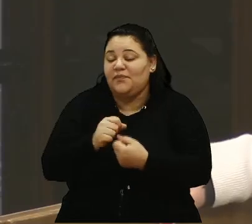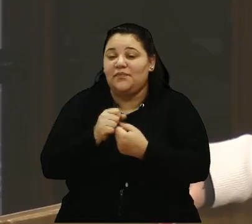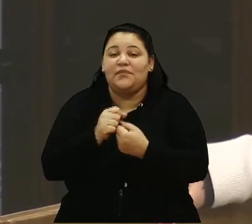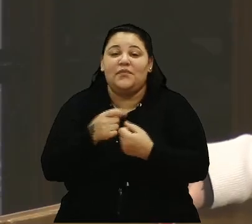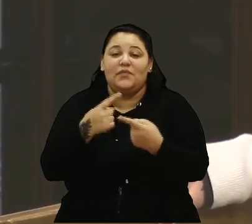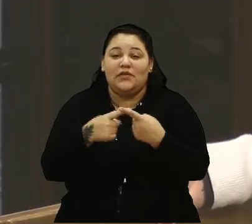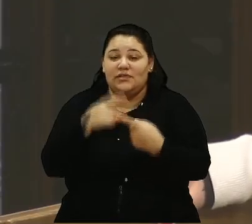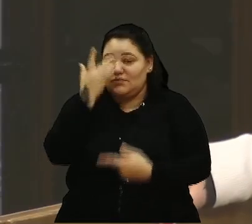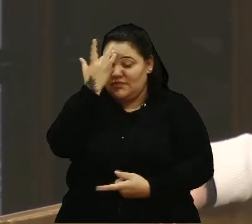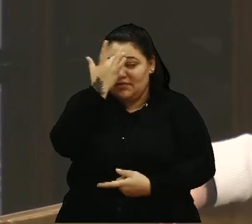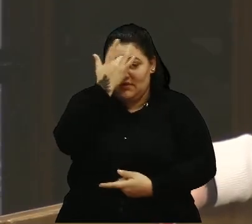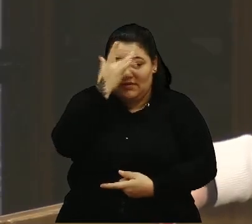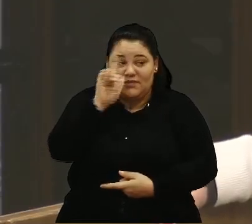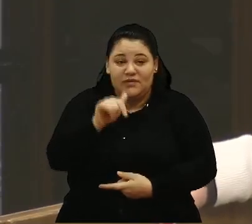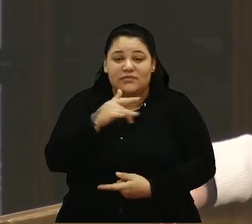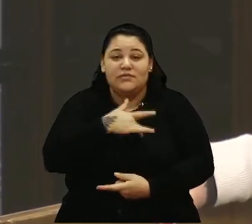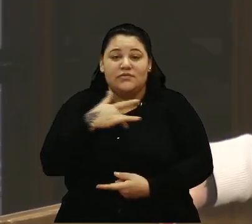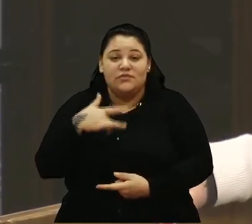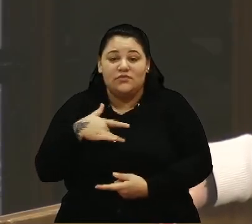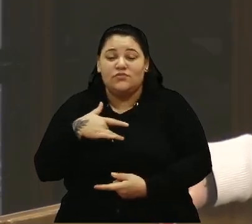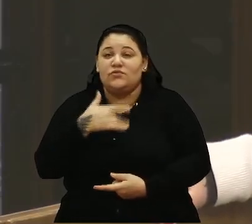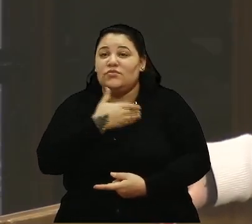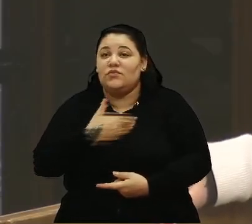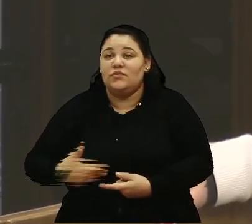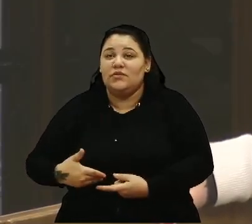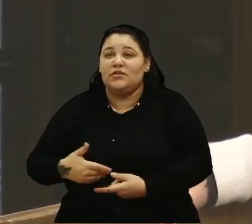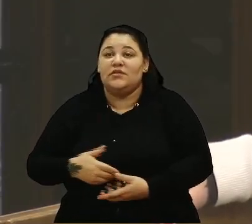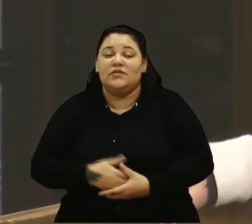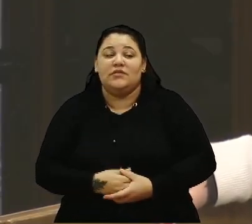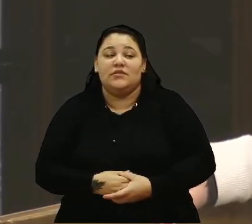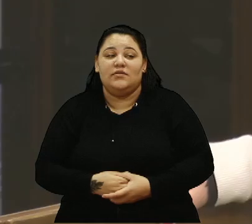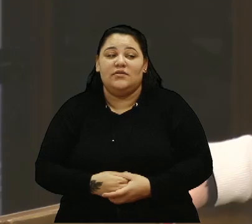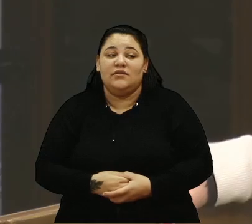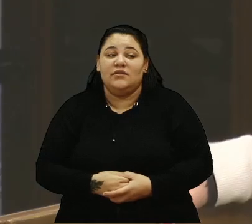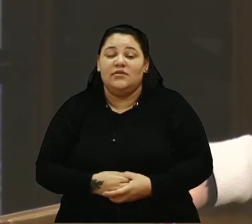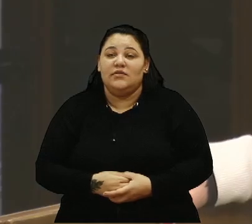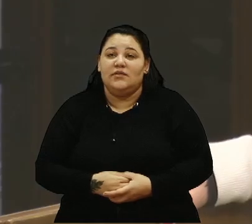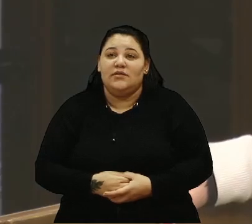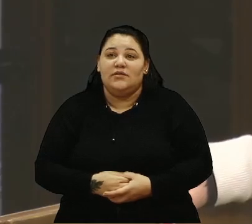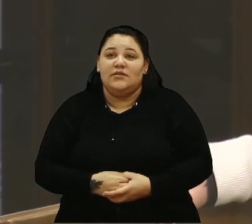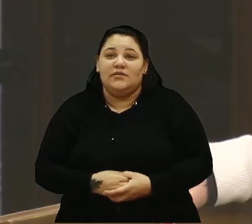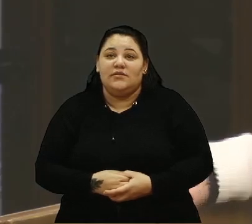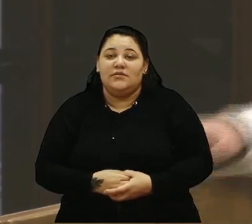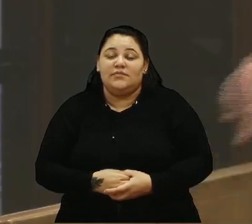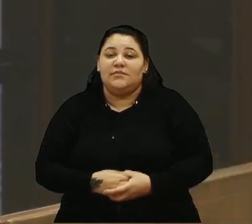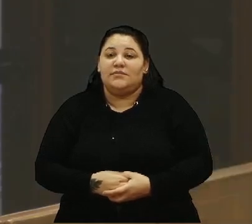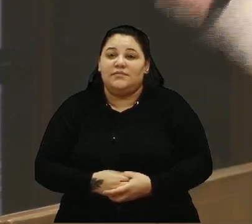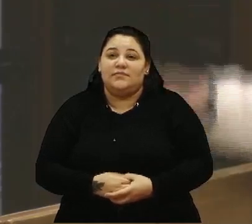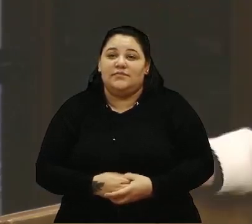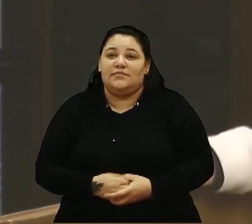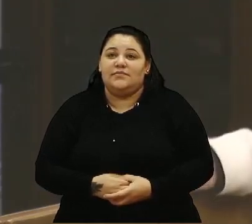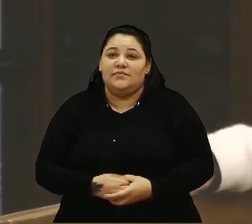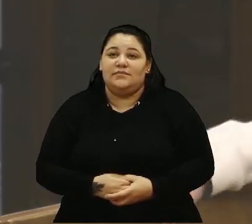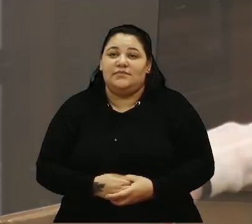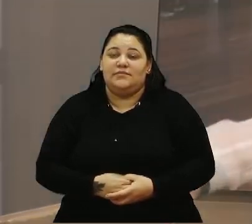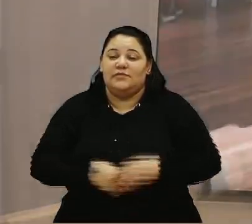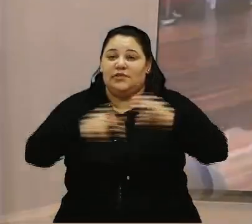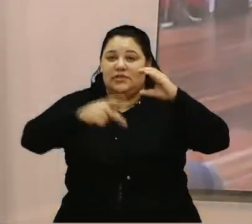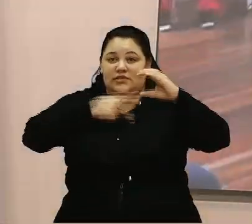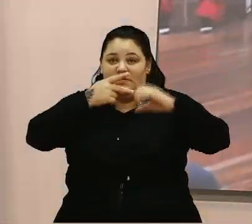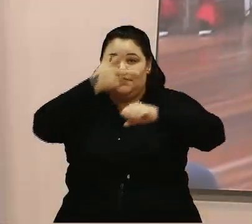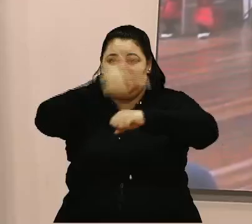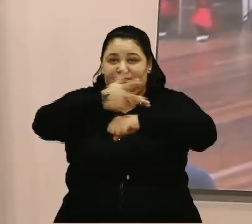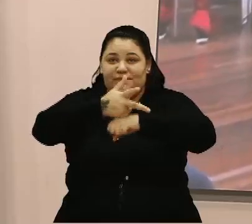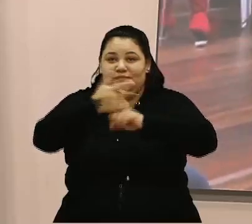saúde pública. Eu vou botar um vídeo do dia de ontem e peço para a TV Câmara dar prioridade para